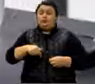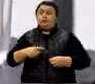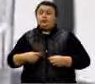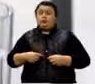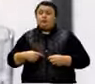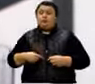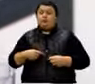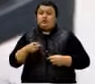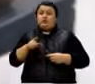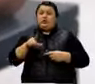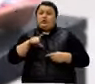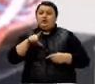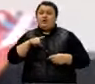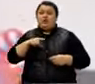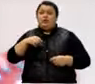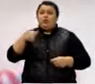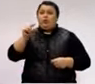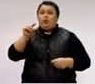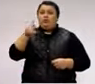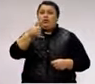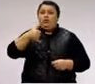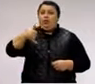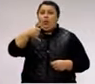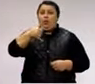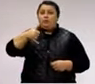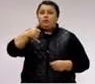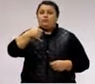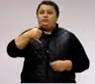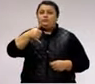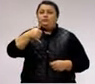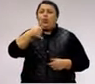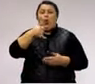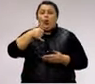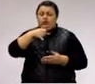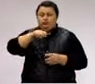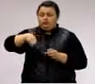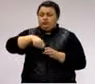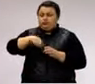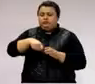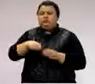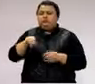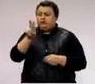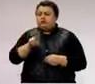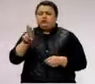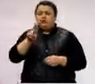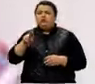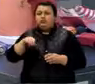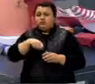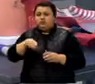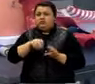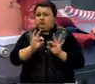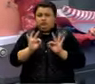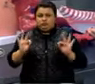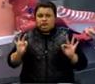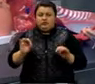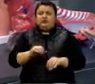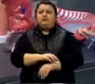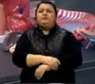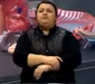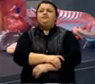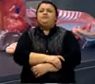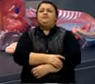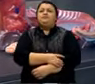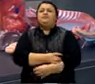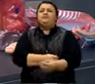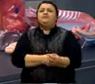vocês um pouquinho de óleo. É óleo de cozinha, tá? Normal. Óleo de cozinha.